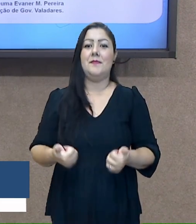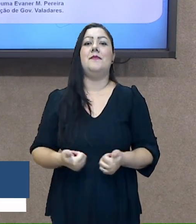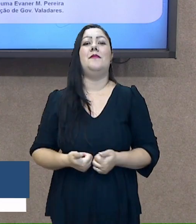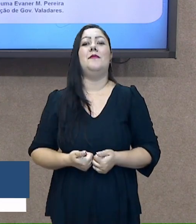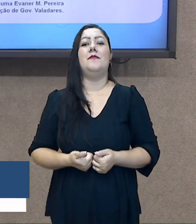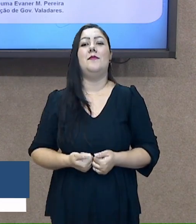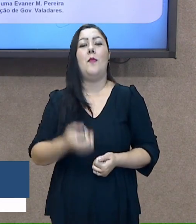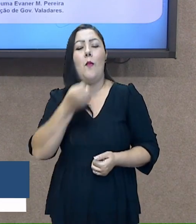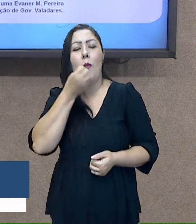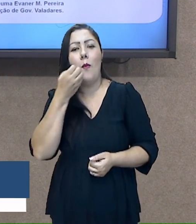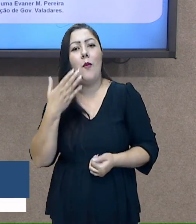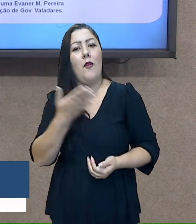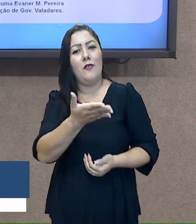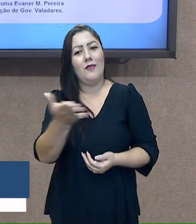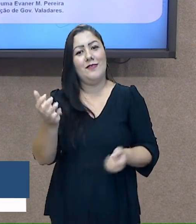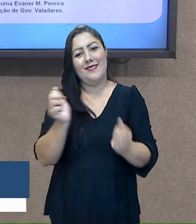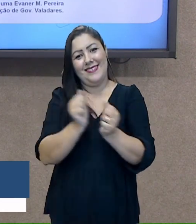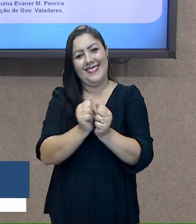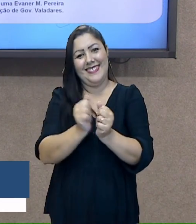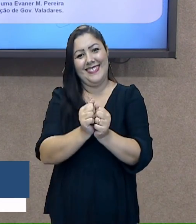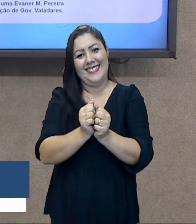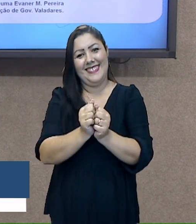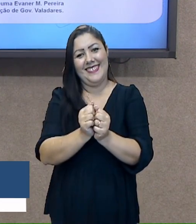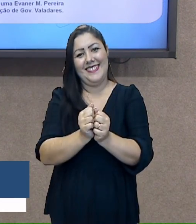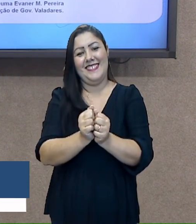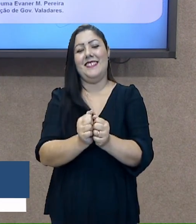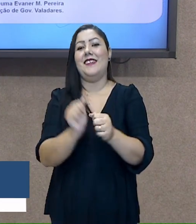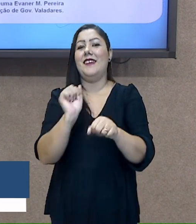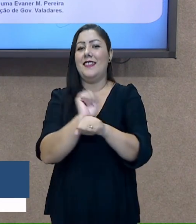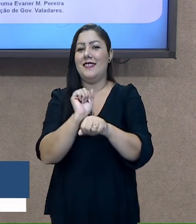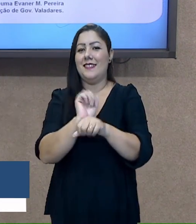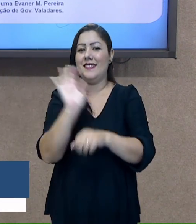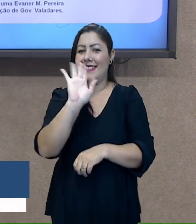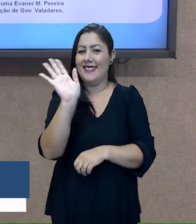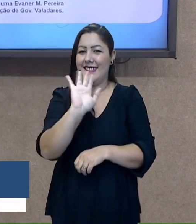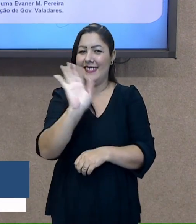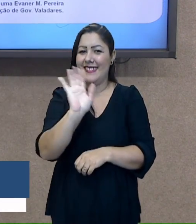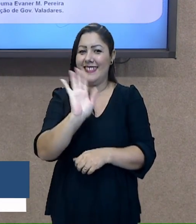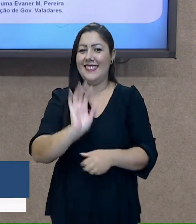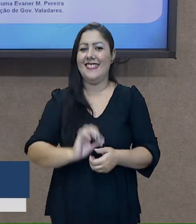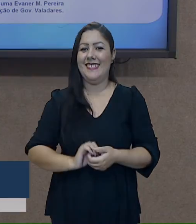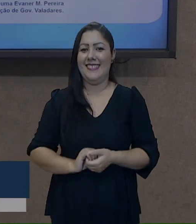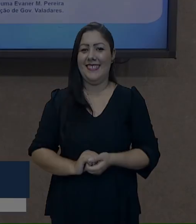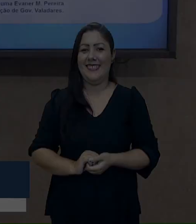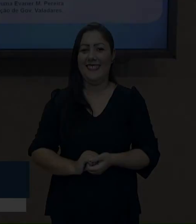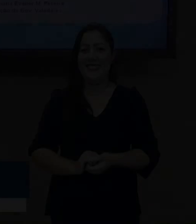um prazer ter a sua companhia. Te espero na próxima. Tchau!